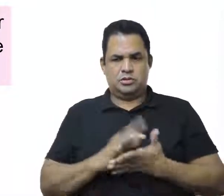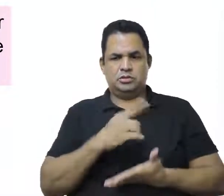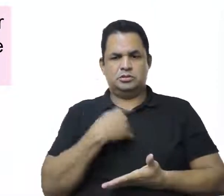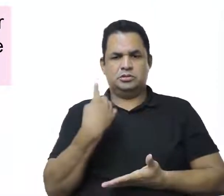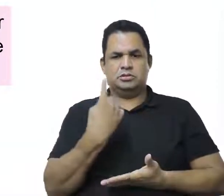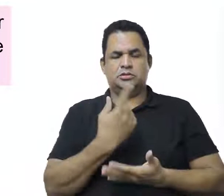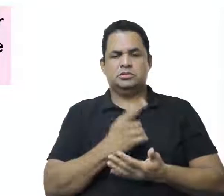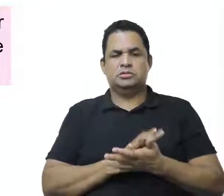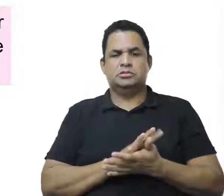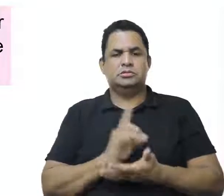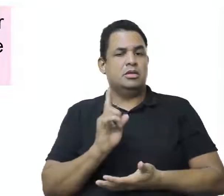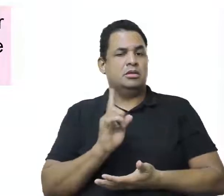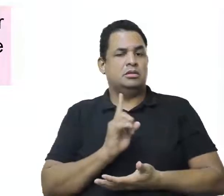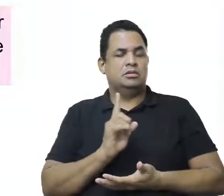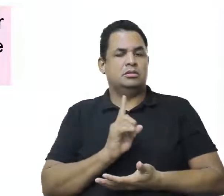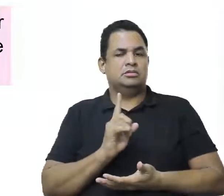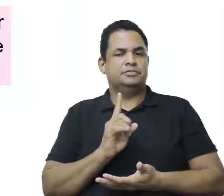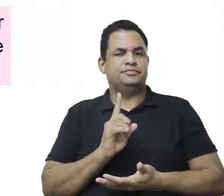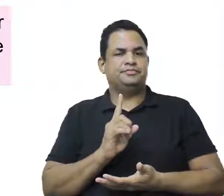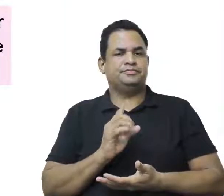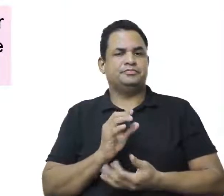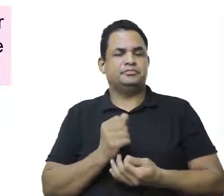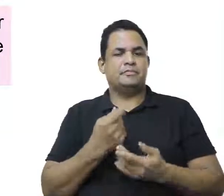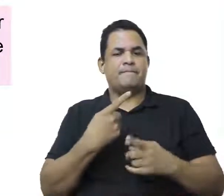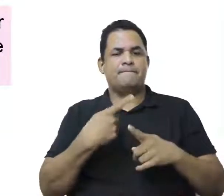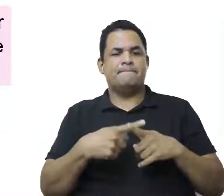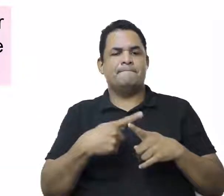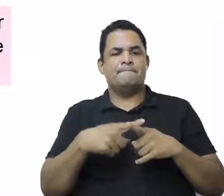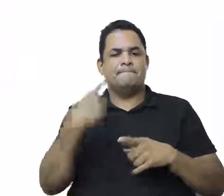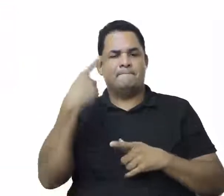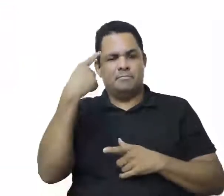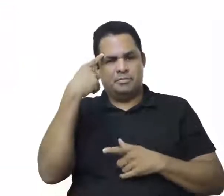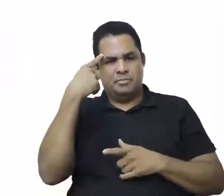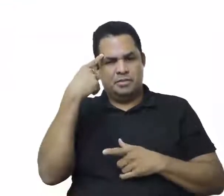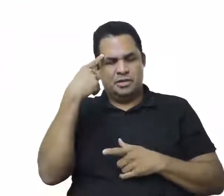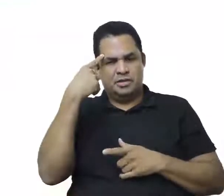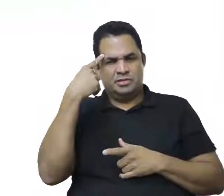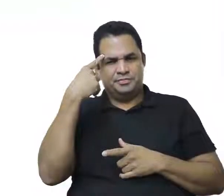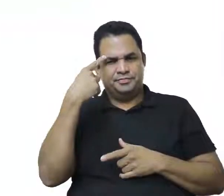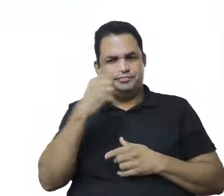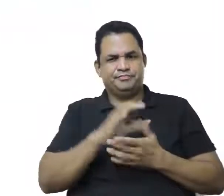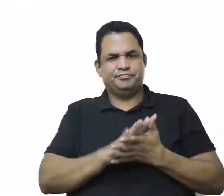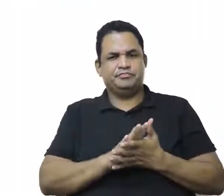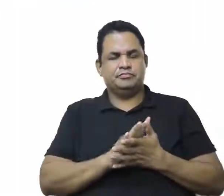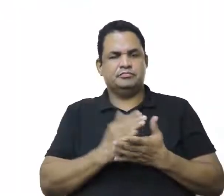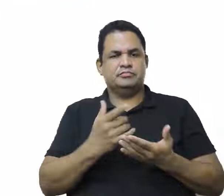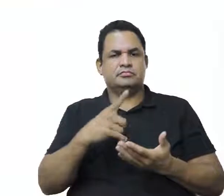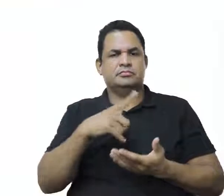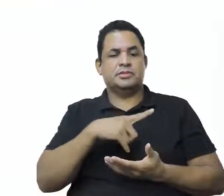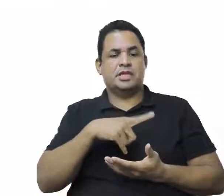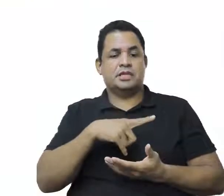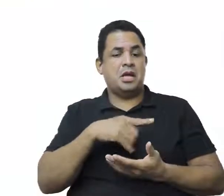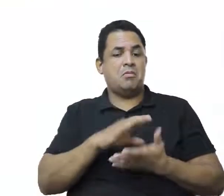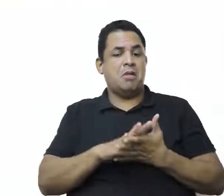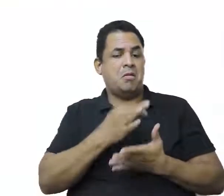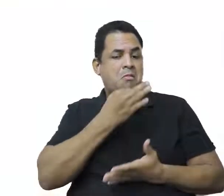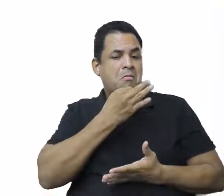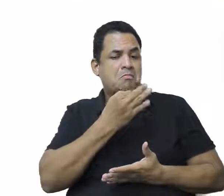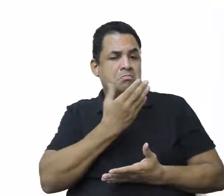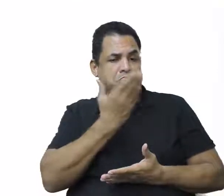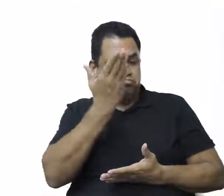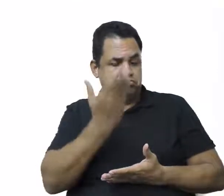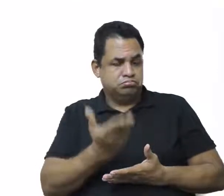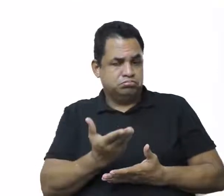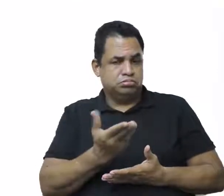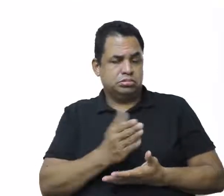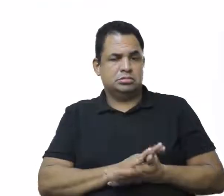viu, não é bem assim, né? Porque esse pensamento único, existe uma crítica em relação